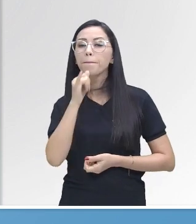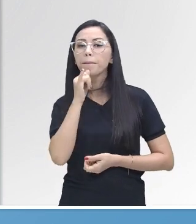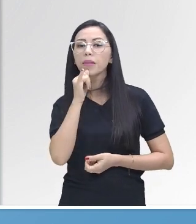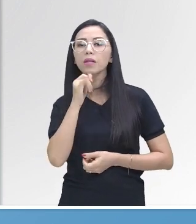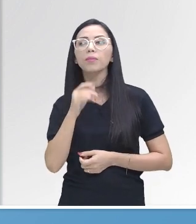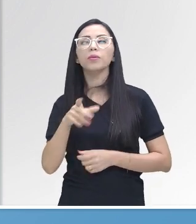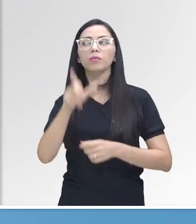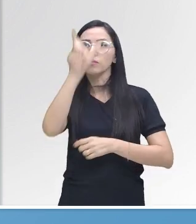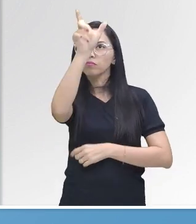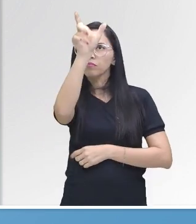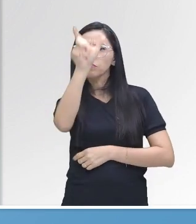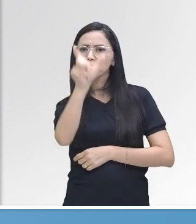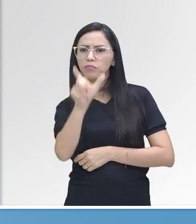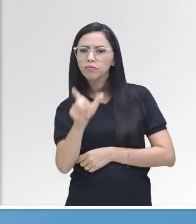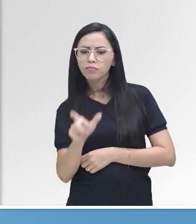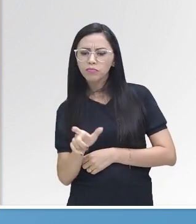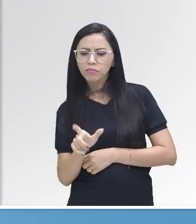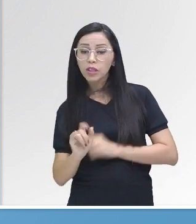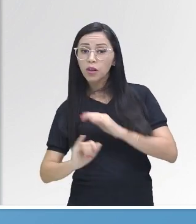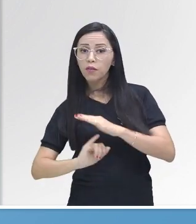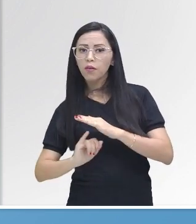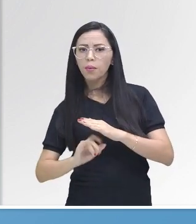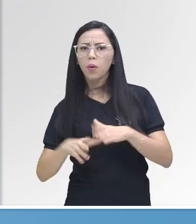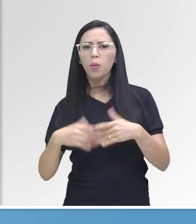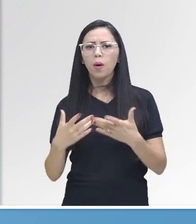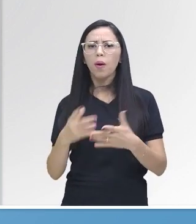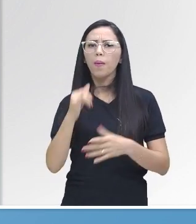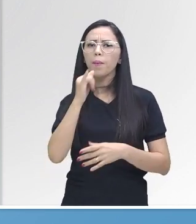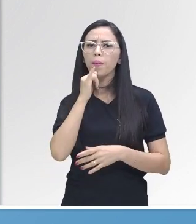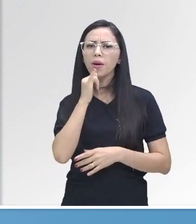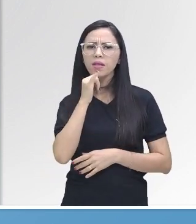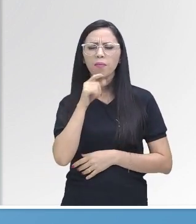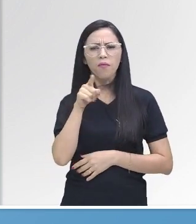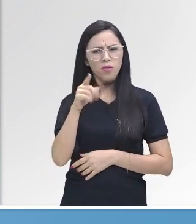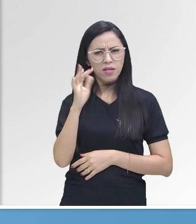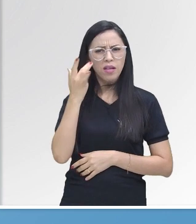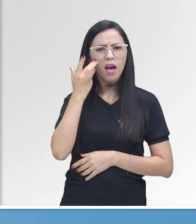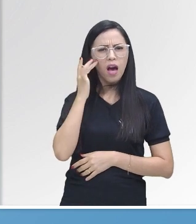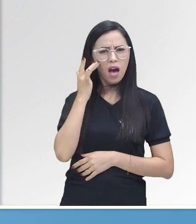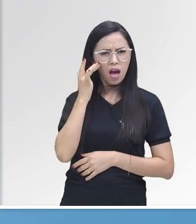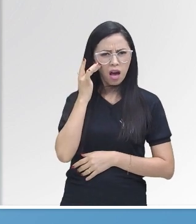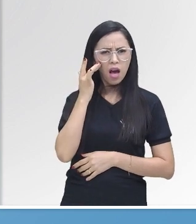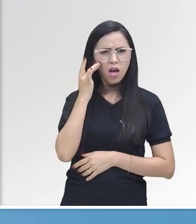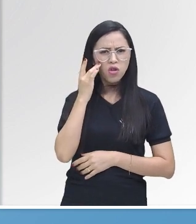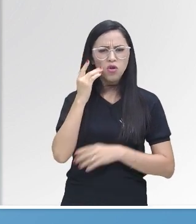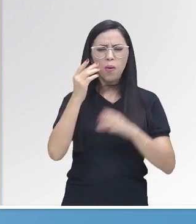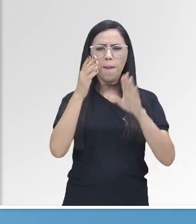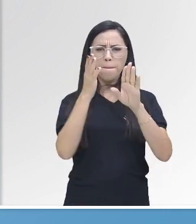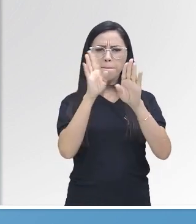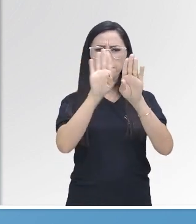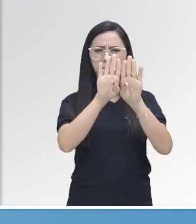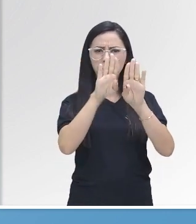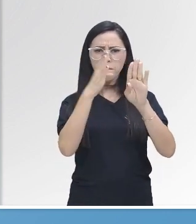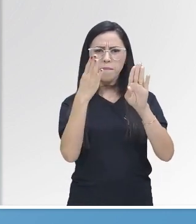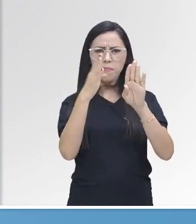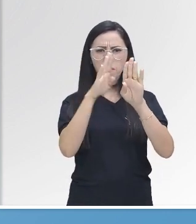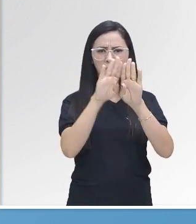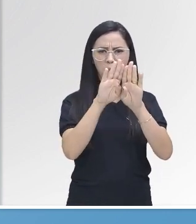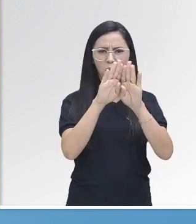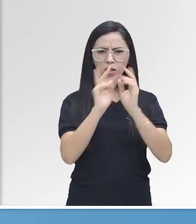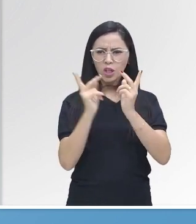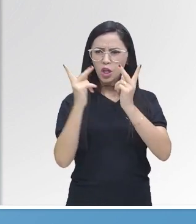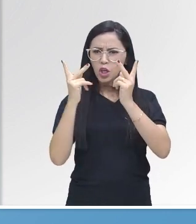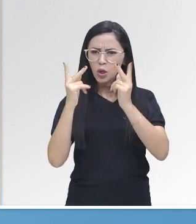lá. 2 cabos de vassoura. Será se é padronizada ou não padronizada? Sim ou